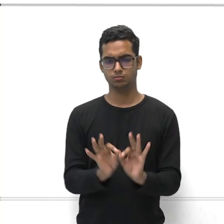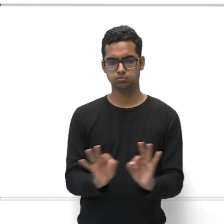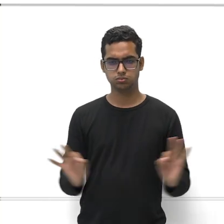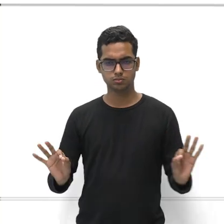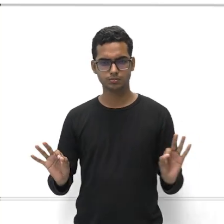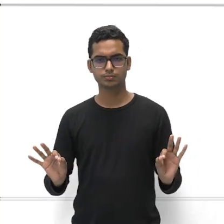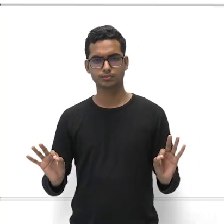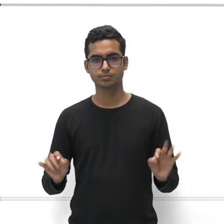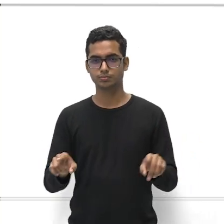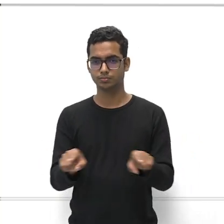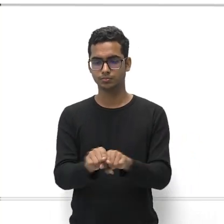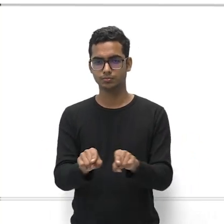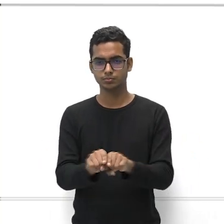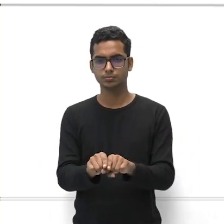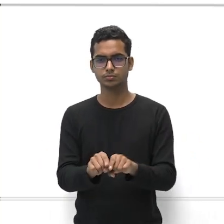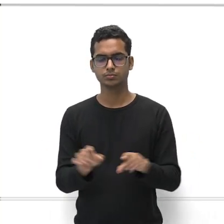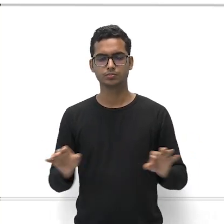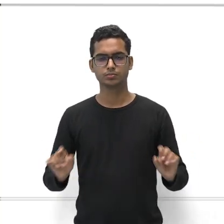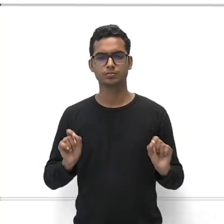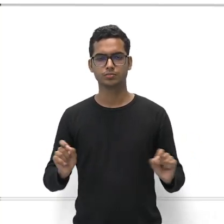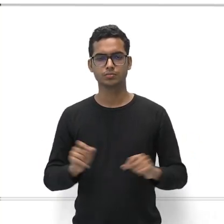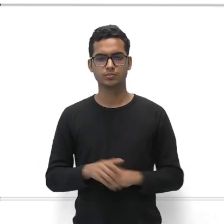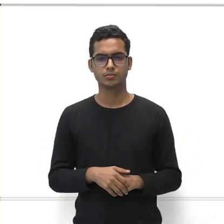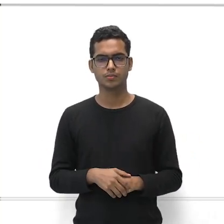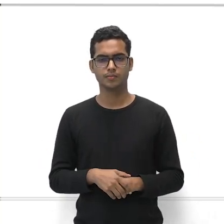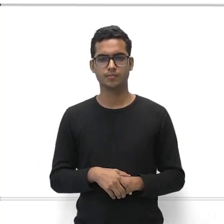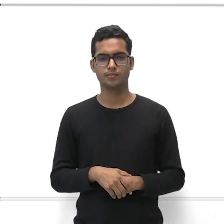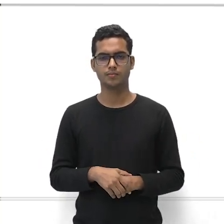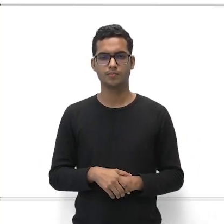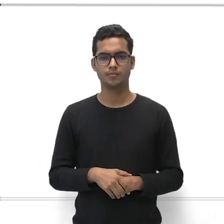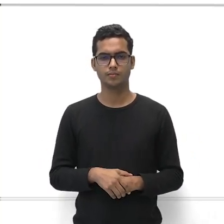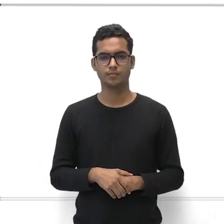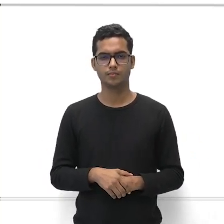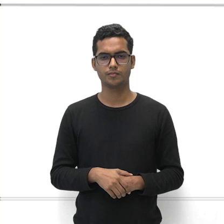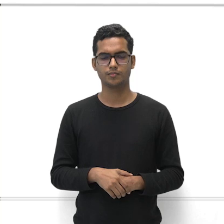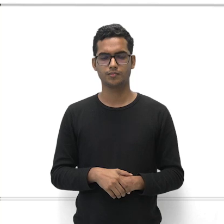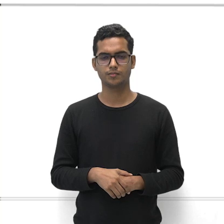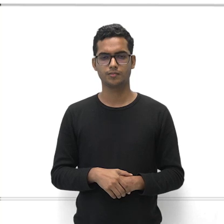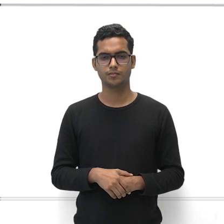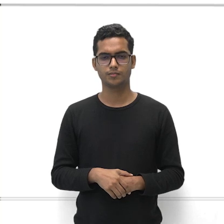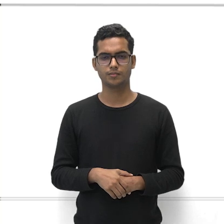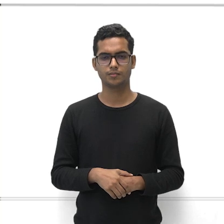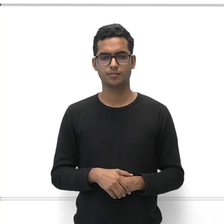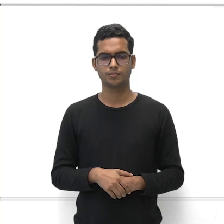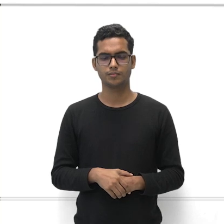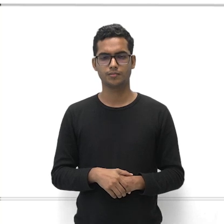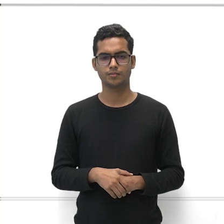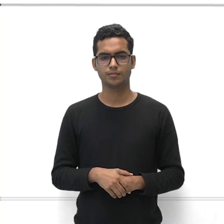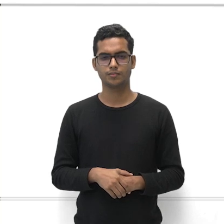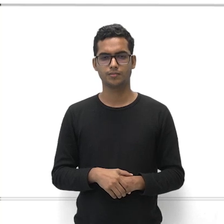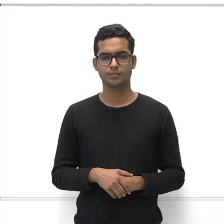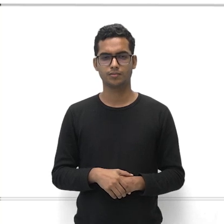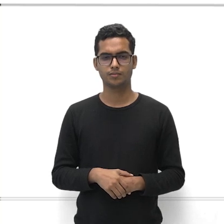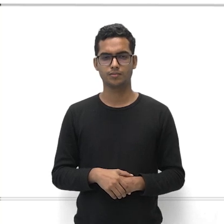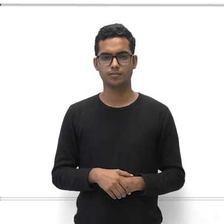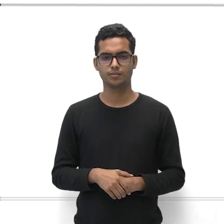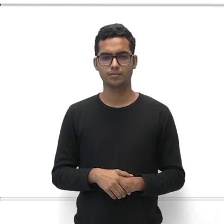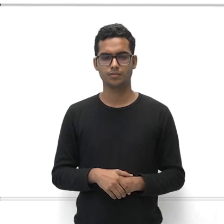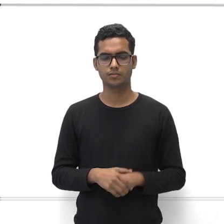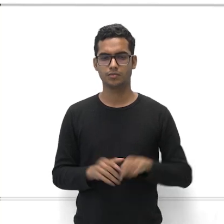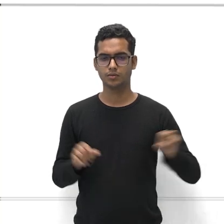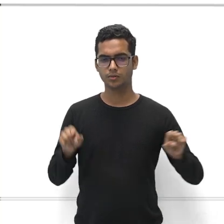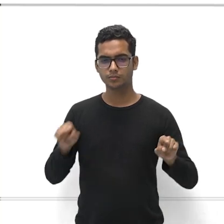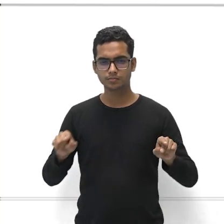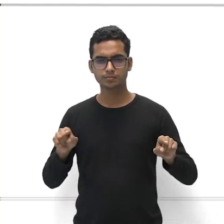vai ser o lado do quadrado que nós vamos construir. Está aqui, ó, nosso quadrado, segmento AB, 3